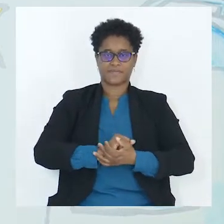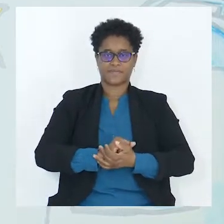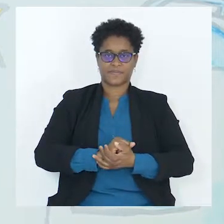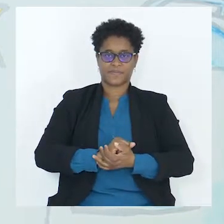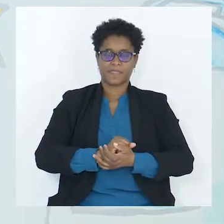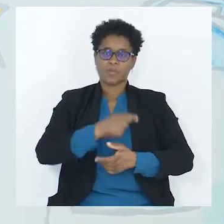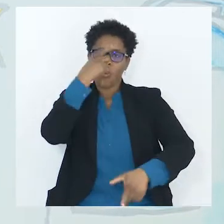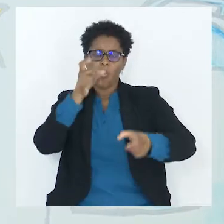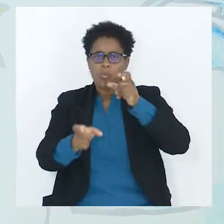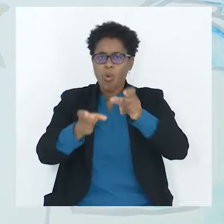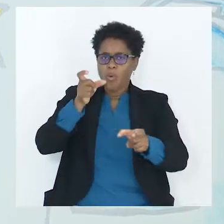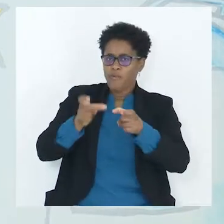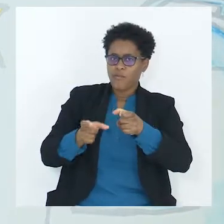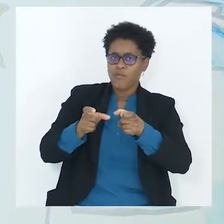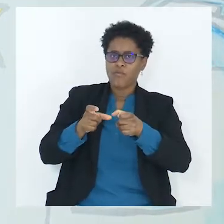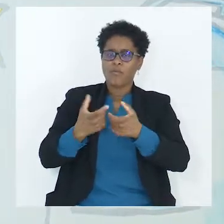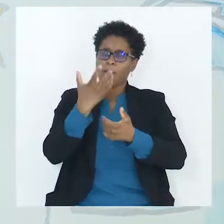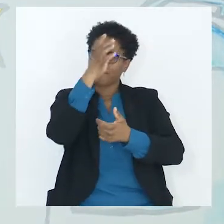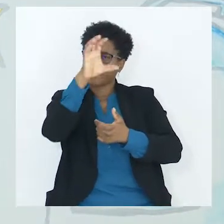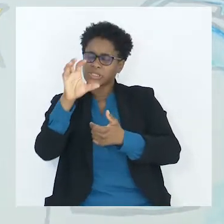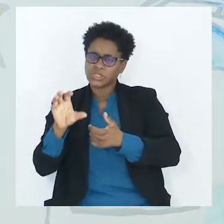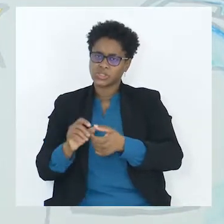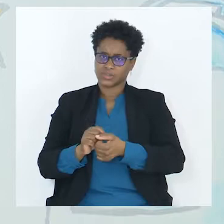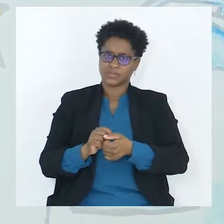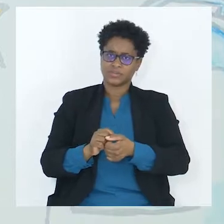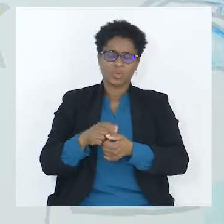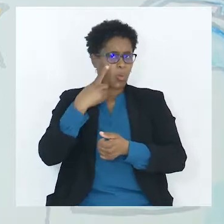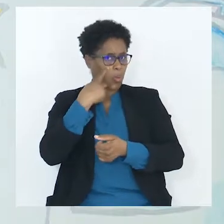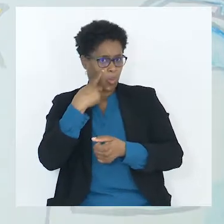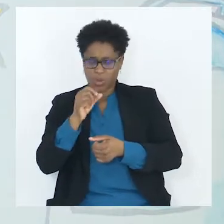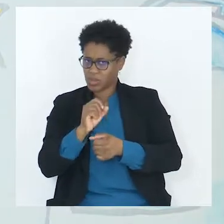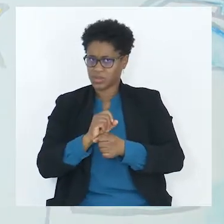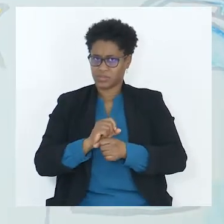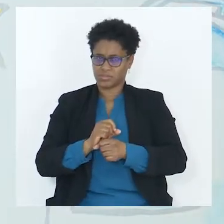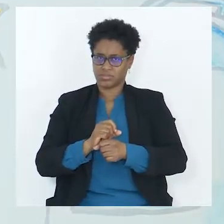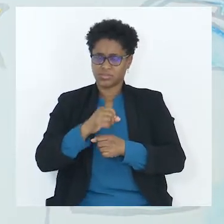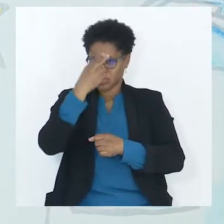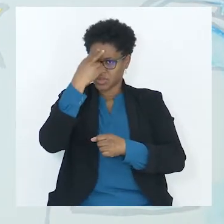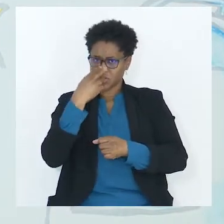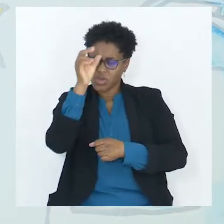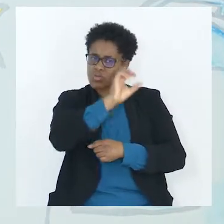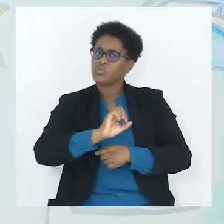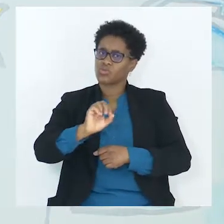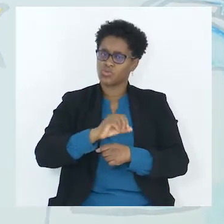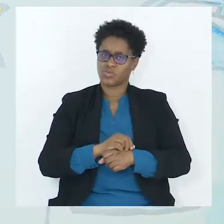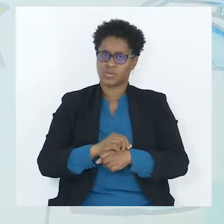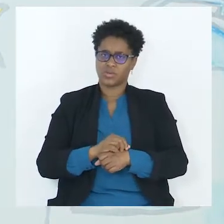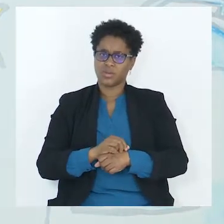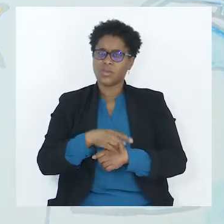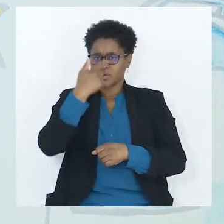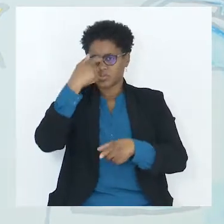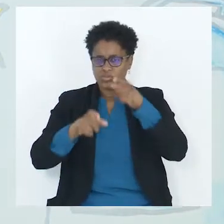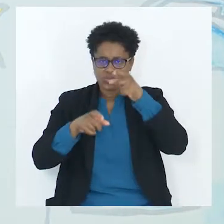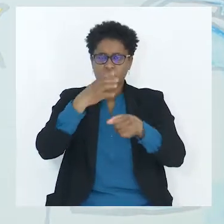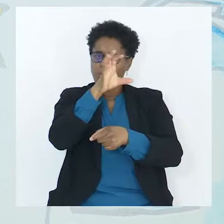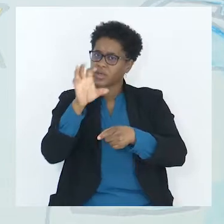presente. O povo, a nação que não conhece a sua história, portanto é um